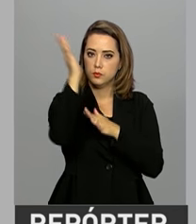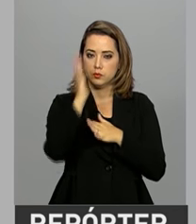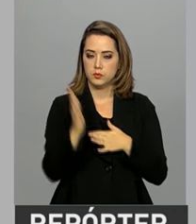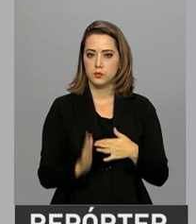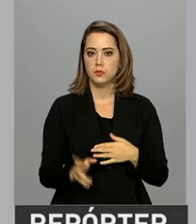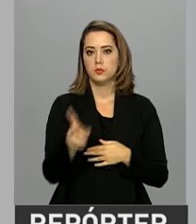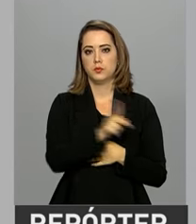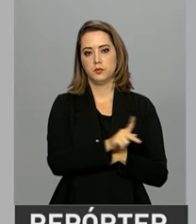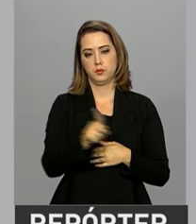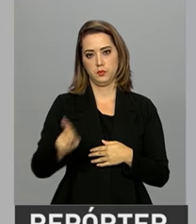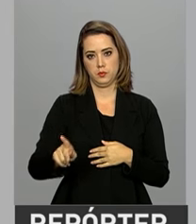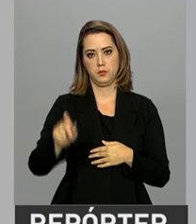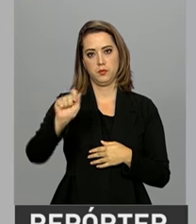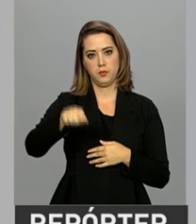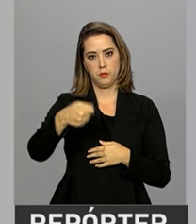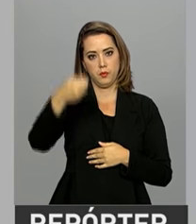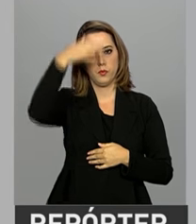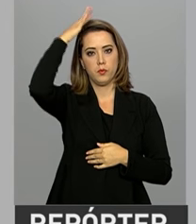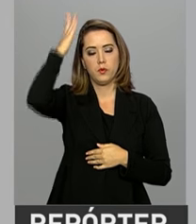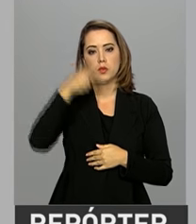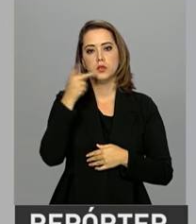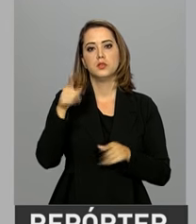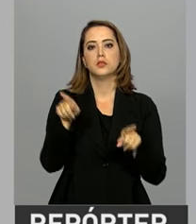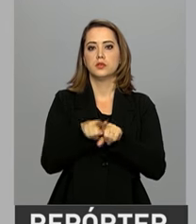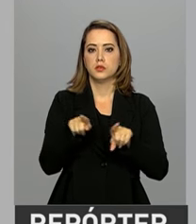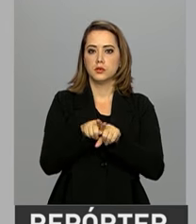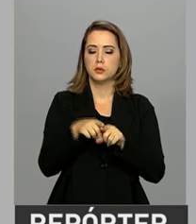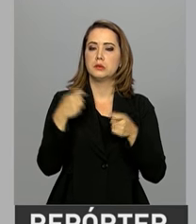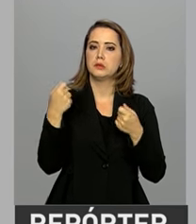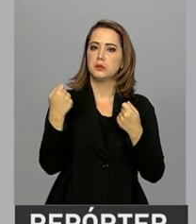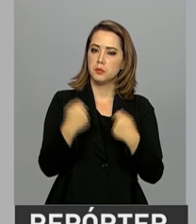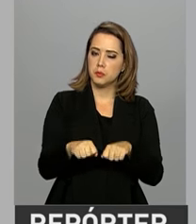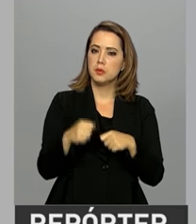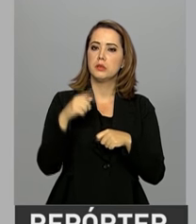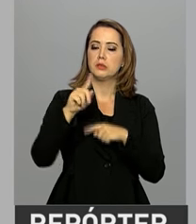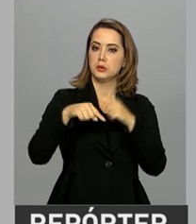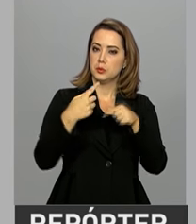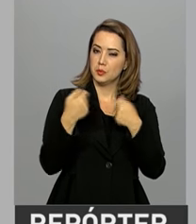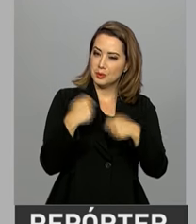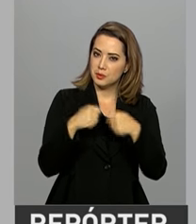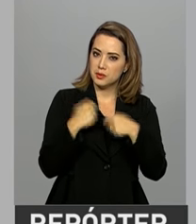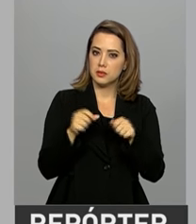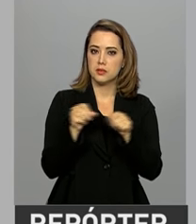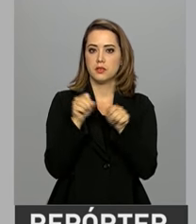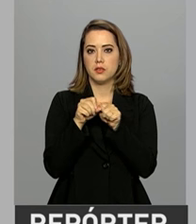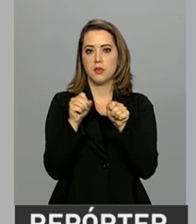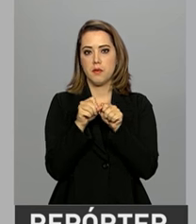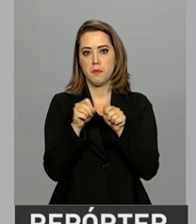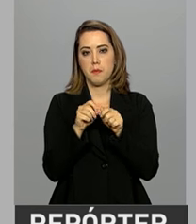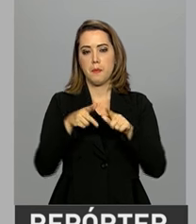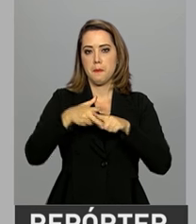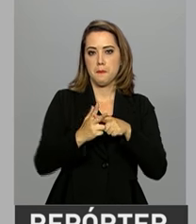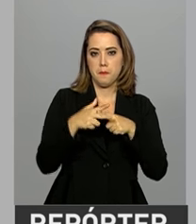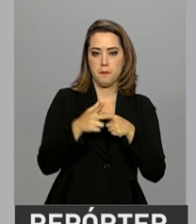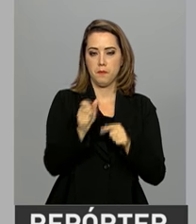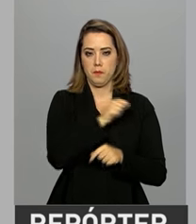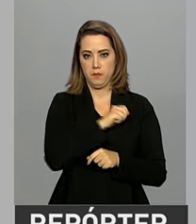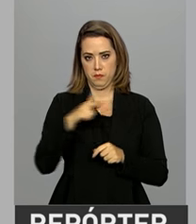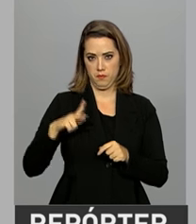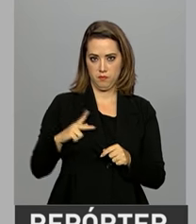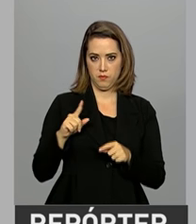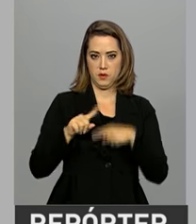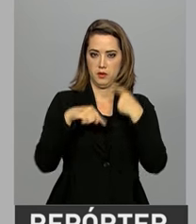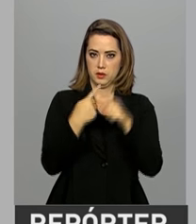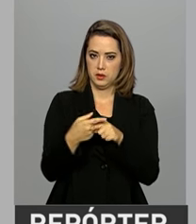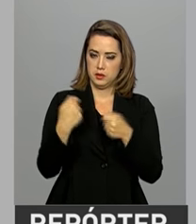exercício Michel Temer afirma ainda que será possível fazer uma reforma da Previdência e que é preciso ter a participação e